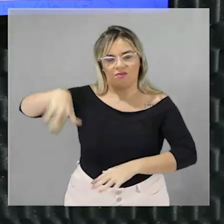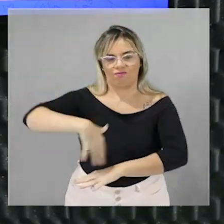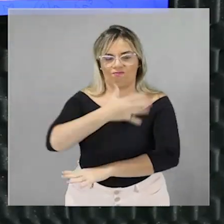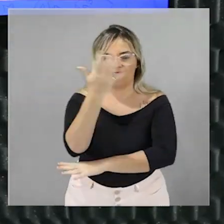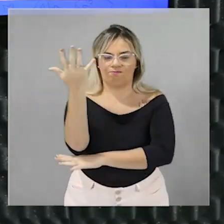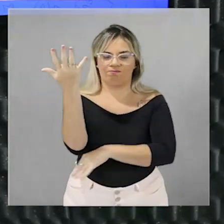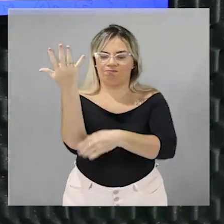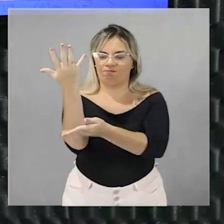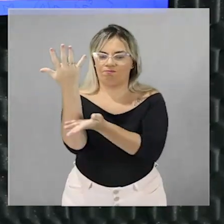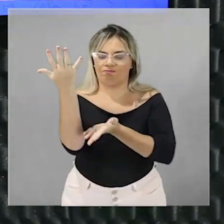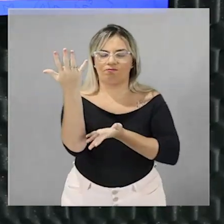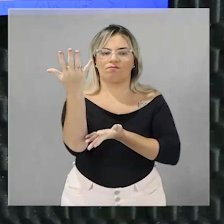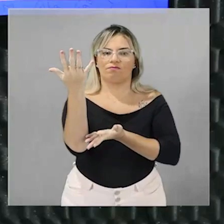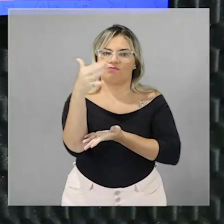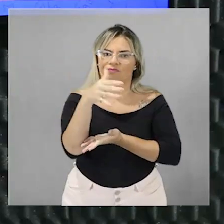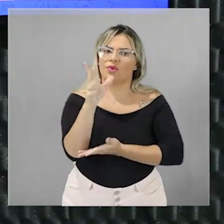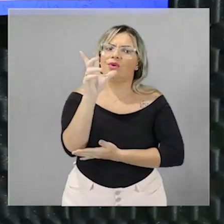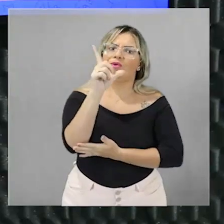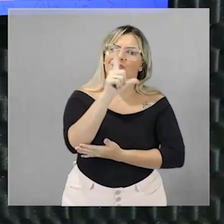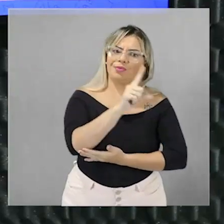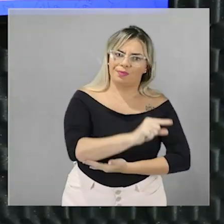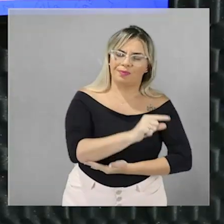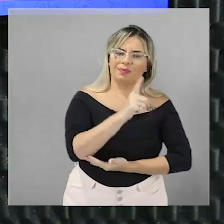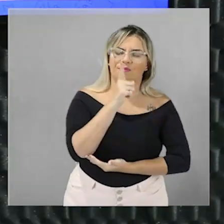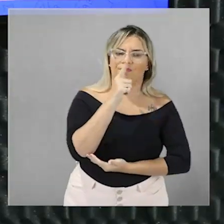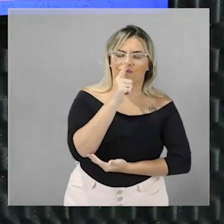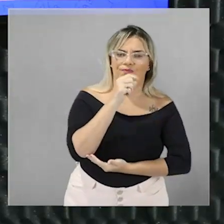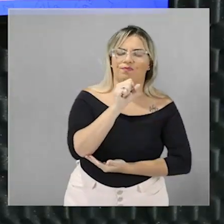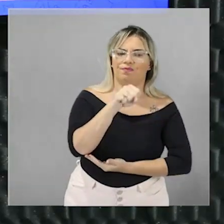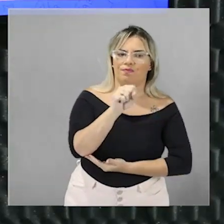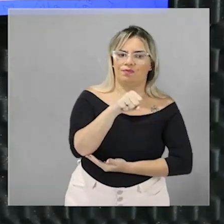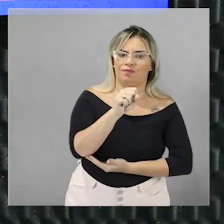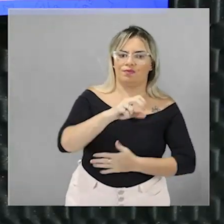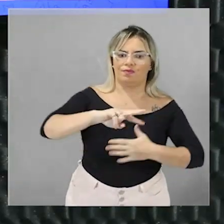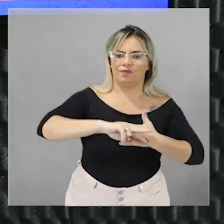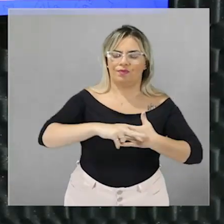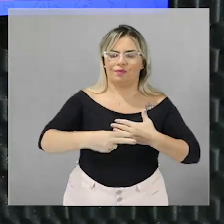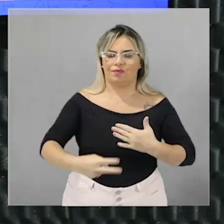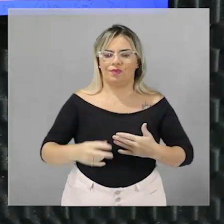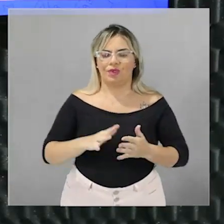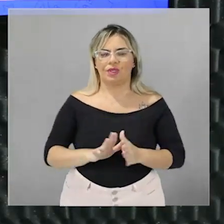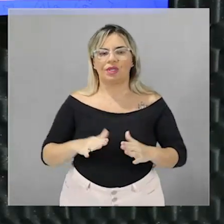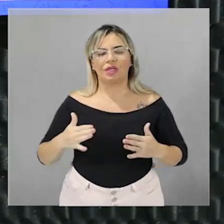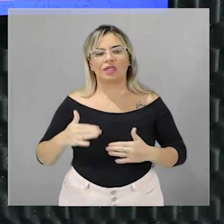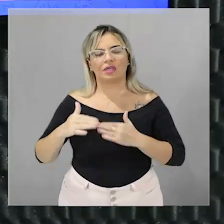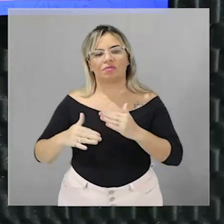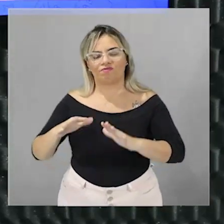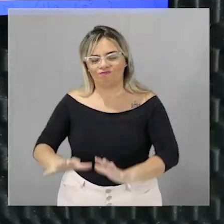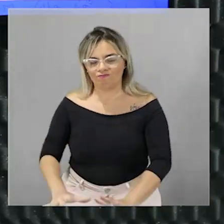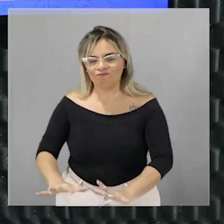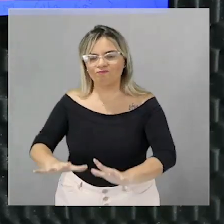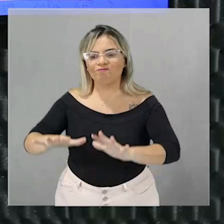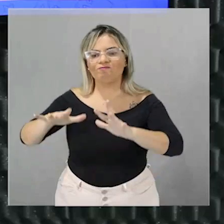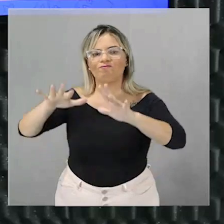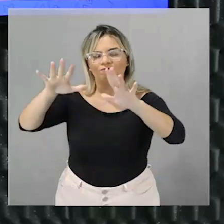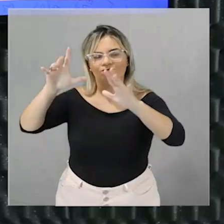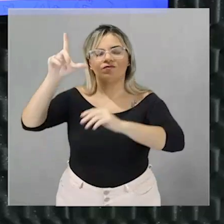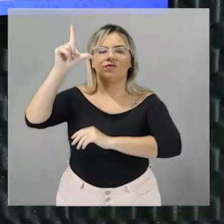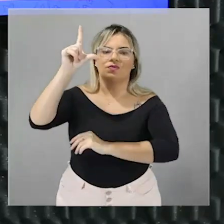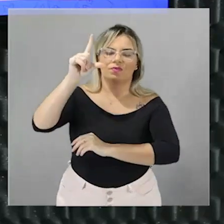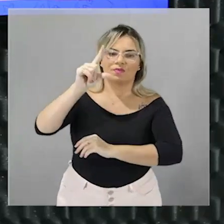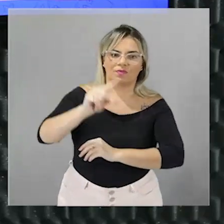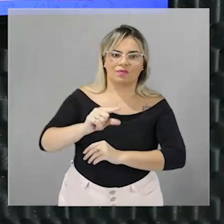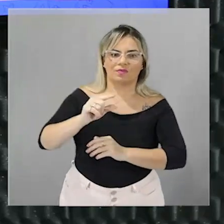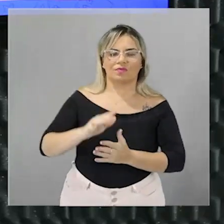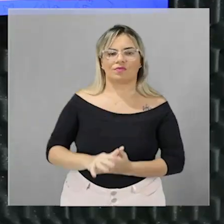eu vou estar diminuindo a quantidade de árvores, não estou? Estou. Eu vou estar diminuindo por consequência o quê? O processo de evapotranspiração, a